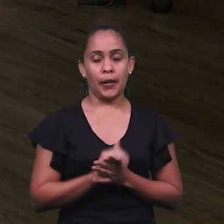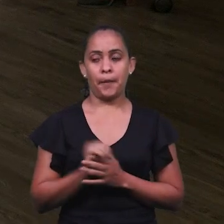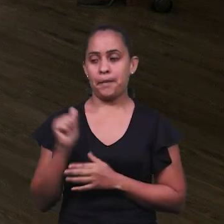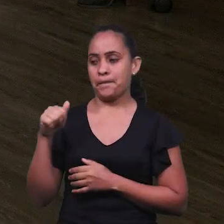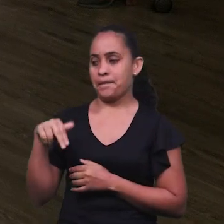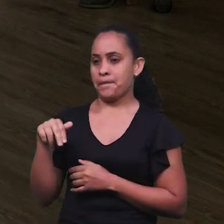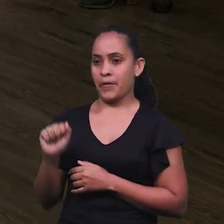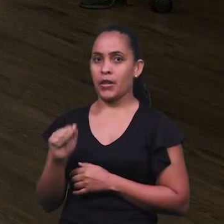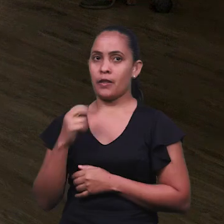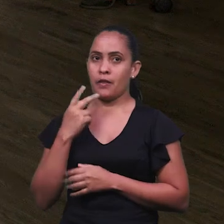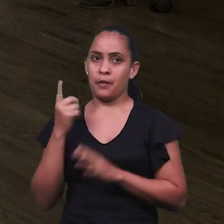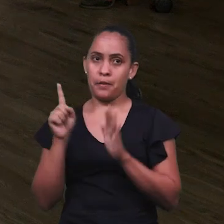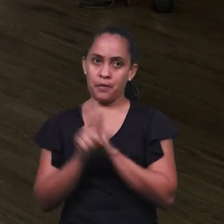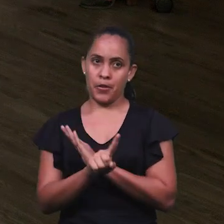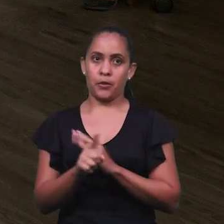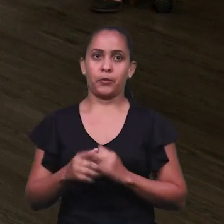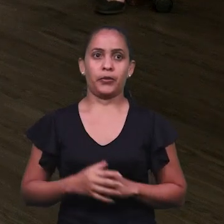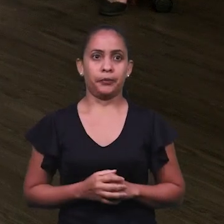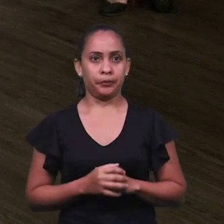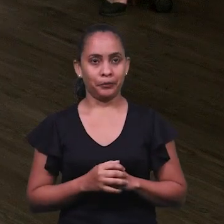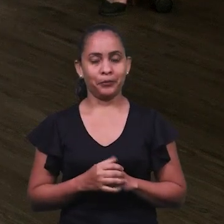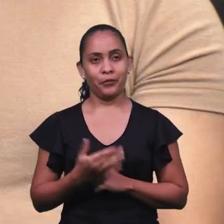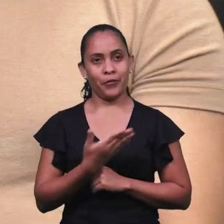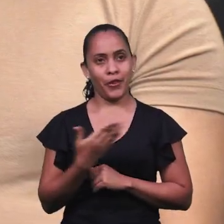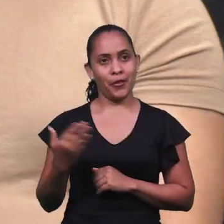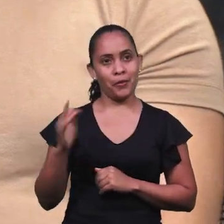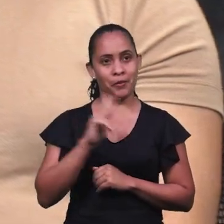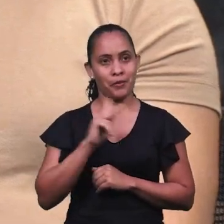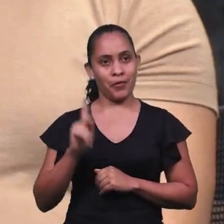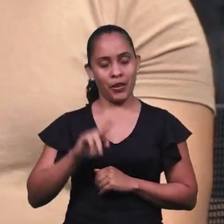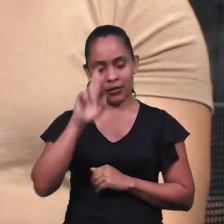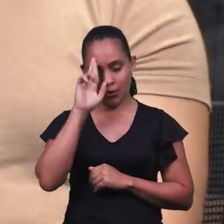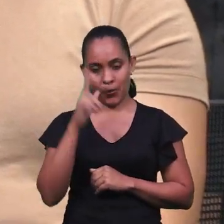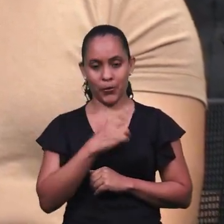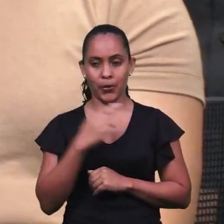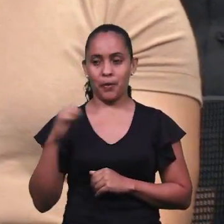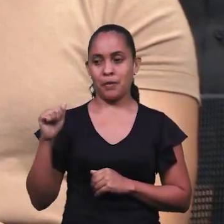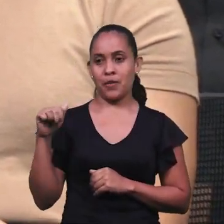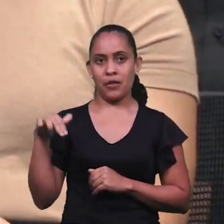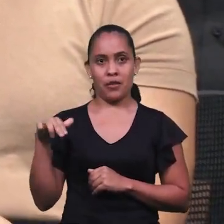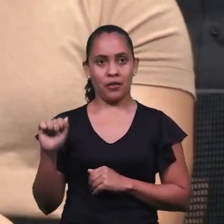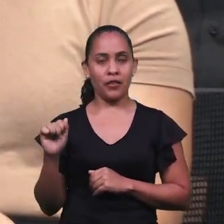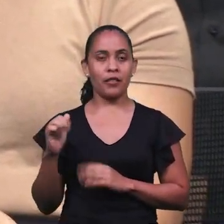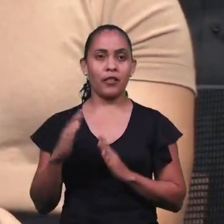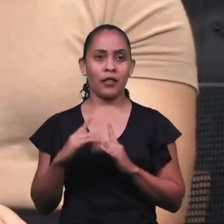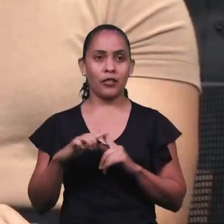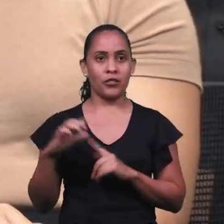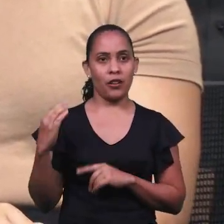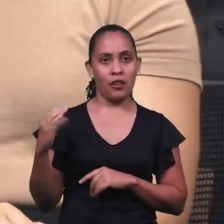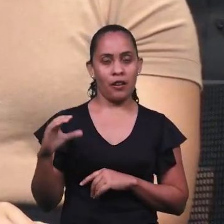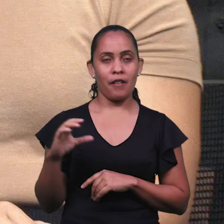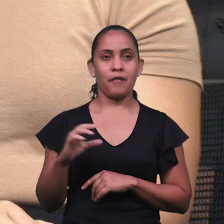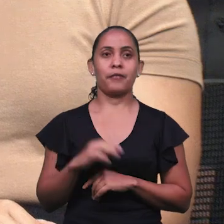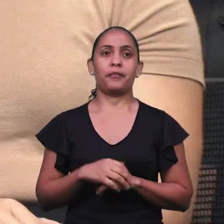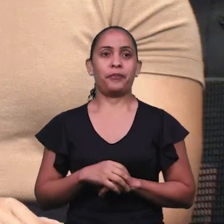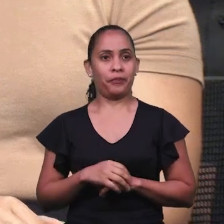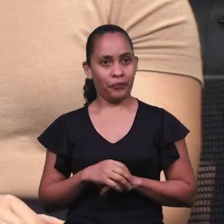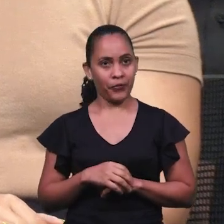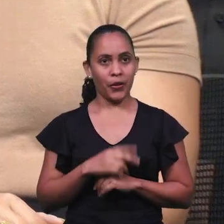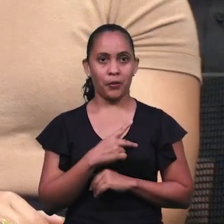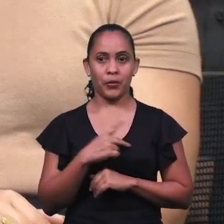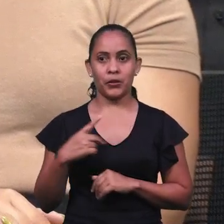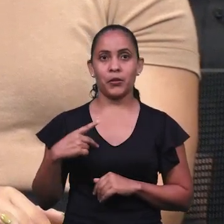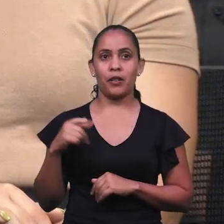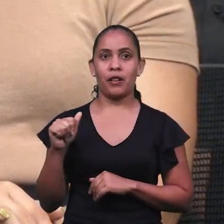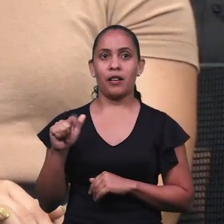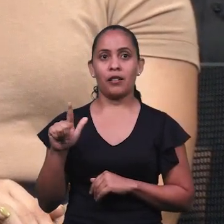A Ana vai fazer a primeira pergunta. A paz do Senhor, me chamo Ana, sou da igreja de Cariacica, do Vale dos Reis, do Ministério do